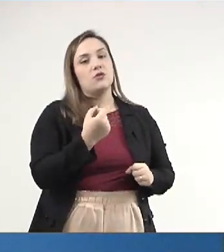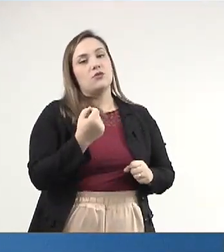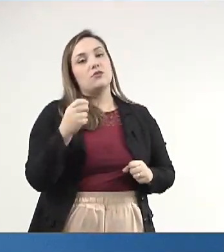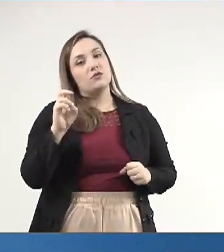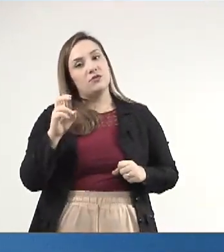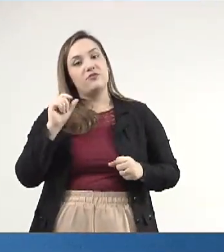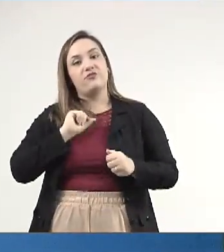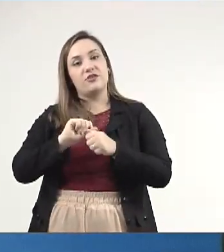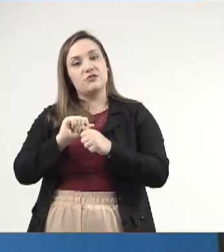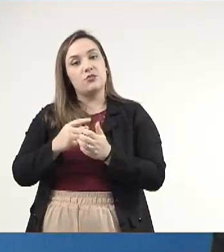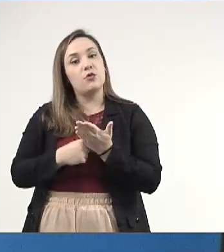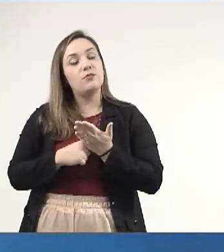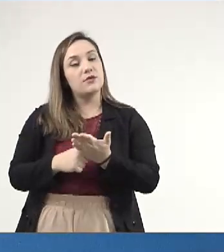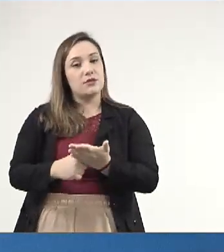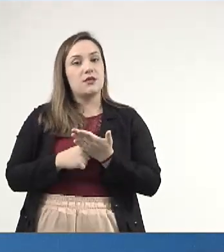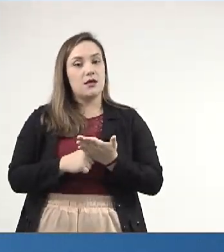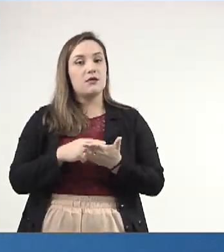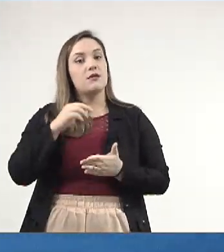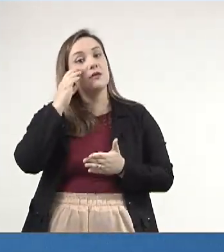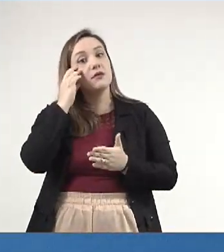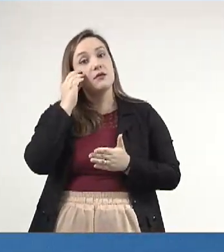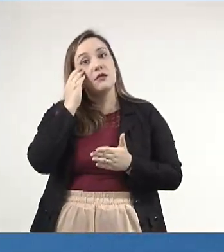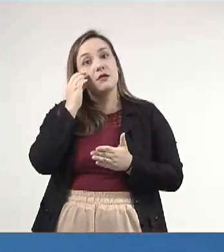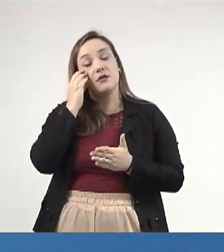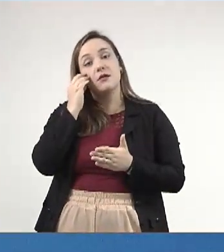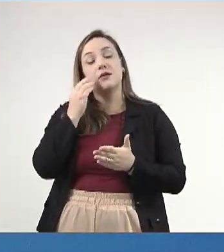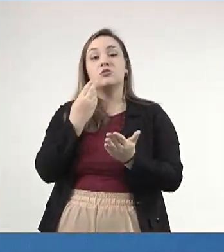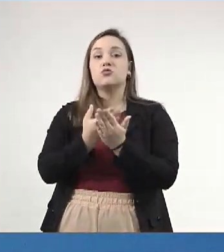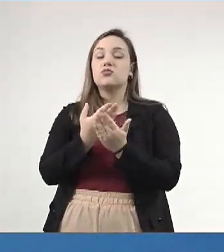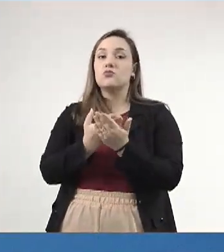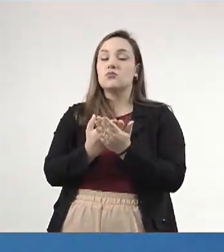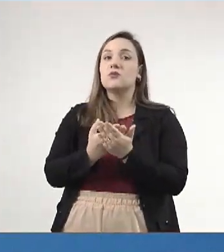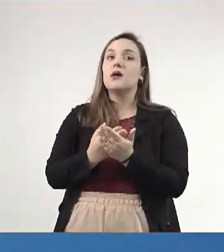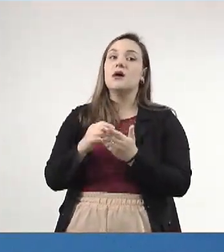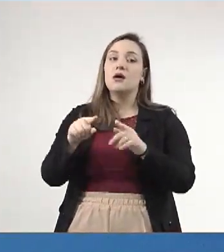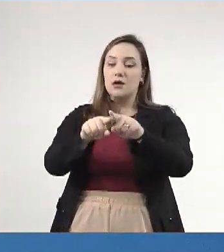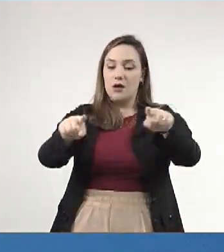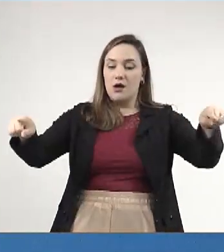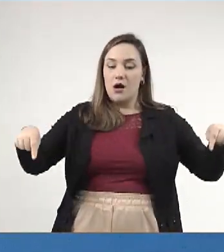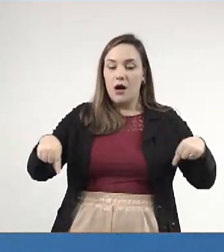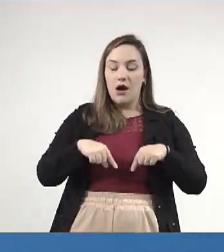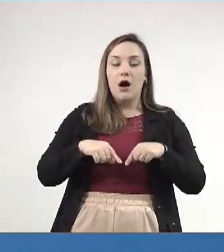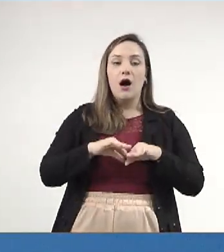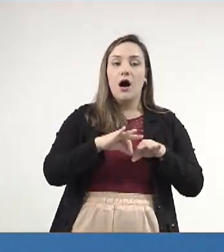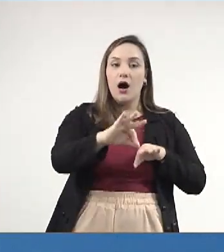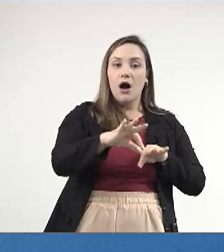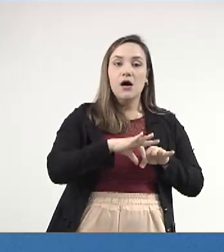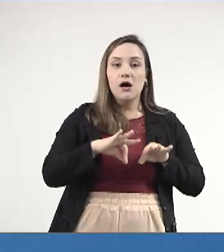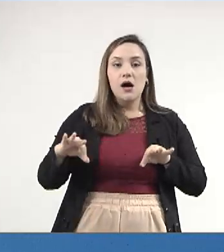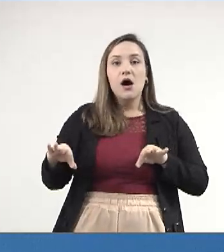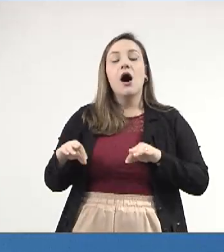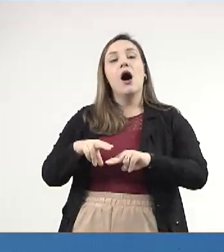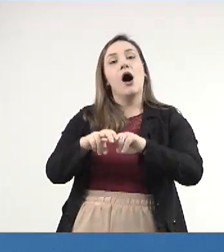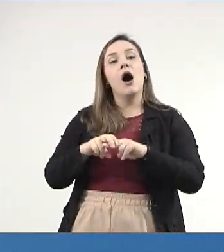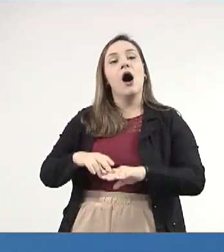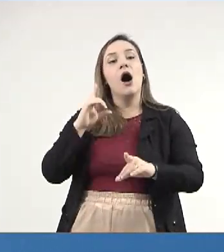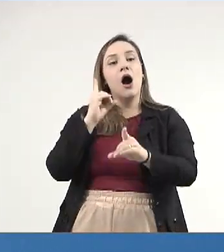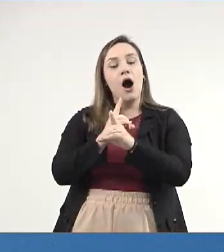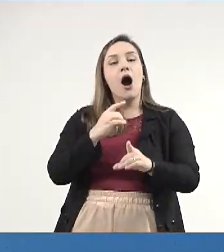um acordo de que iria fazer uns estudos sobre essa área. E, nesse estudo, encontrou-se, então,